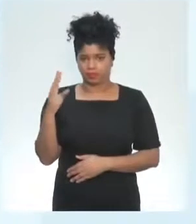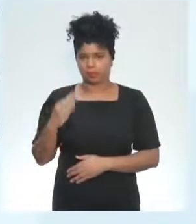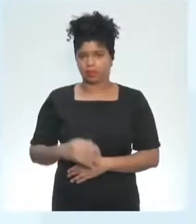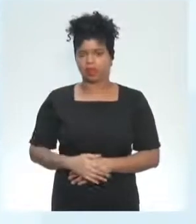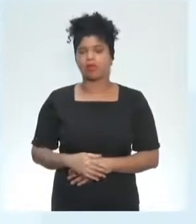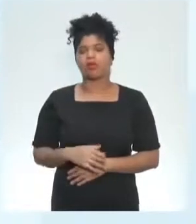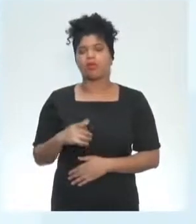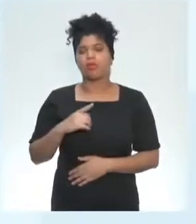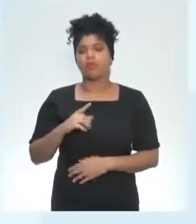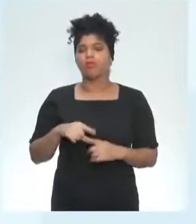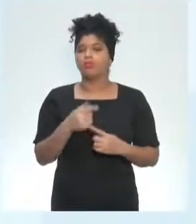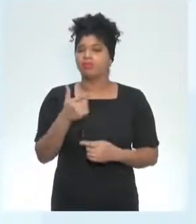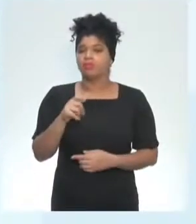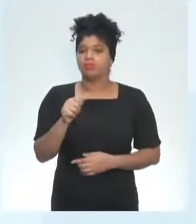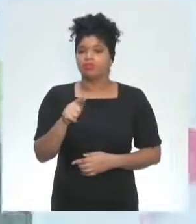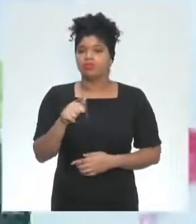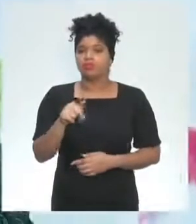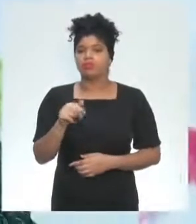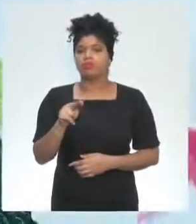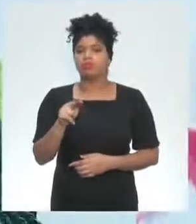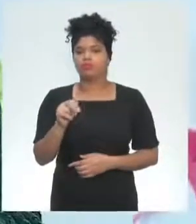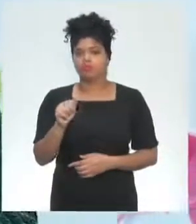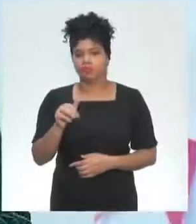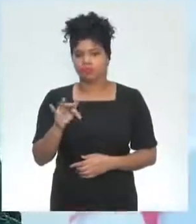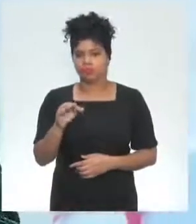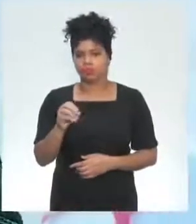forte é diferente, né? A água forte ela é feita através, né,